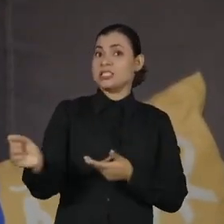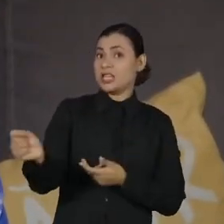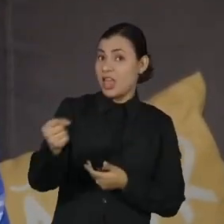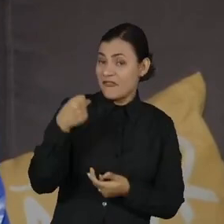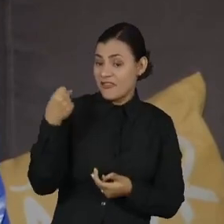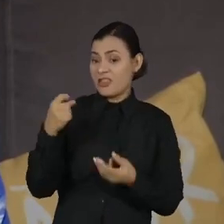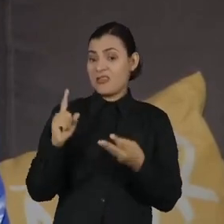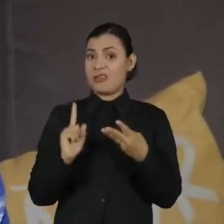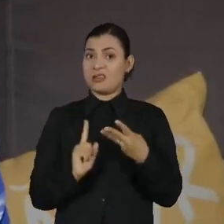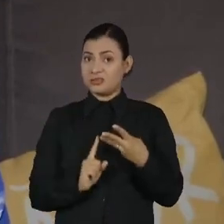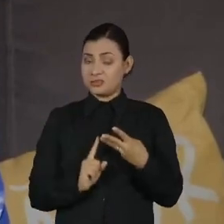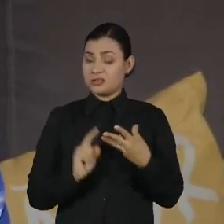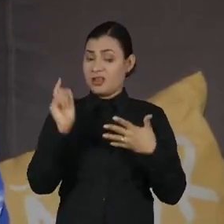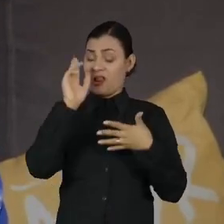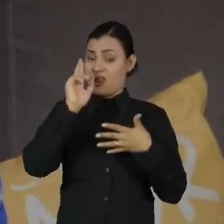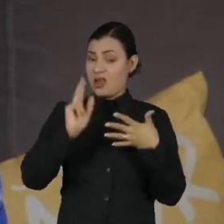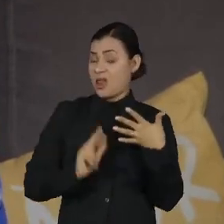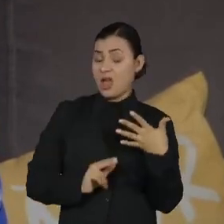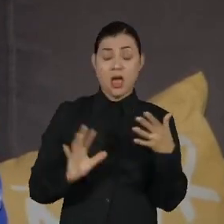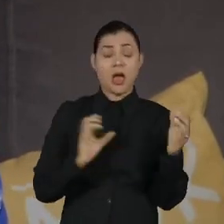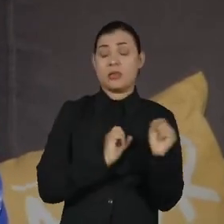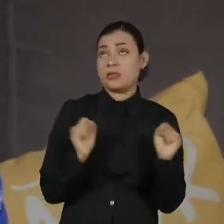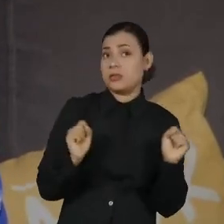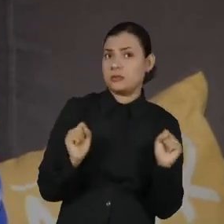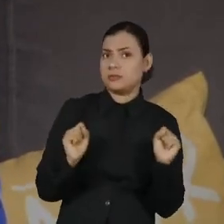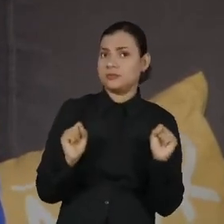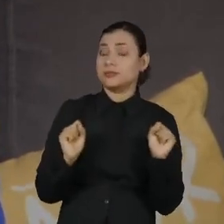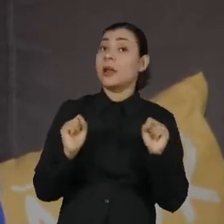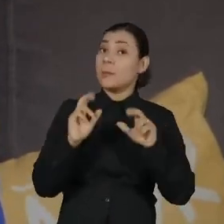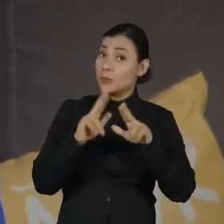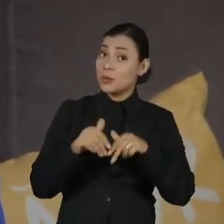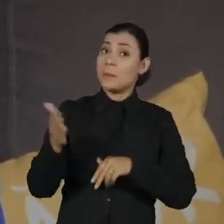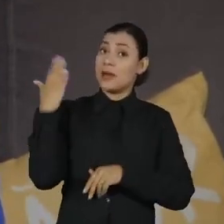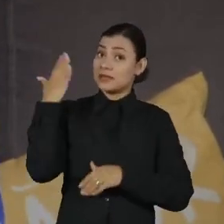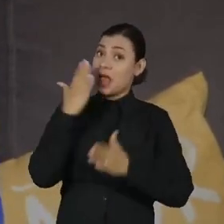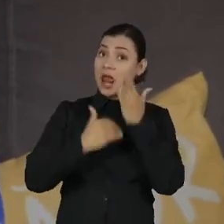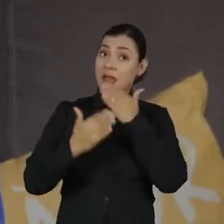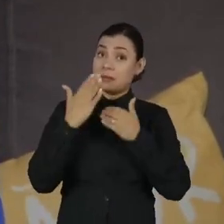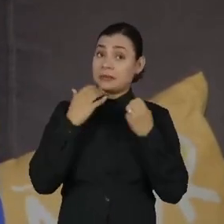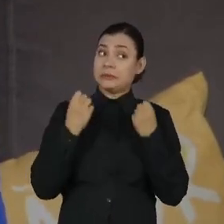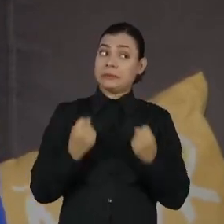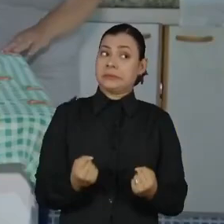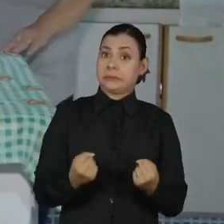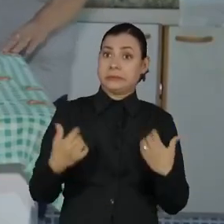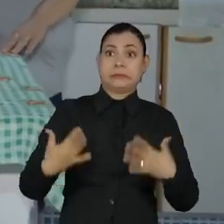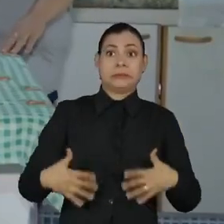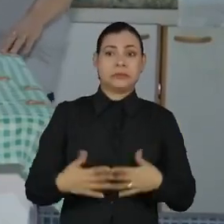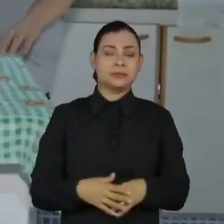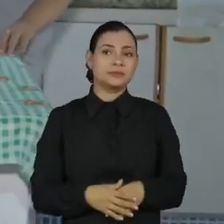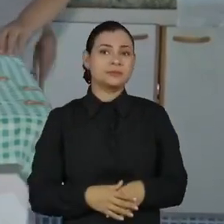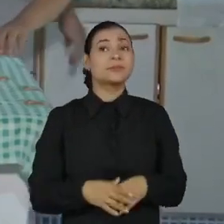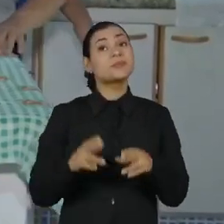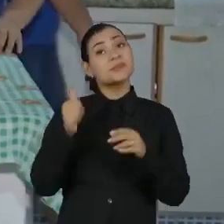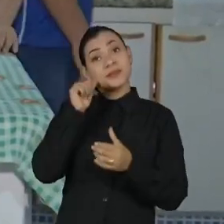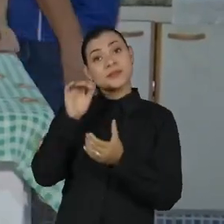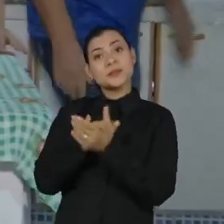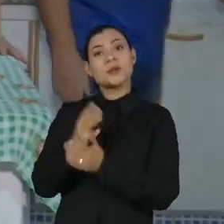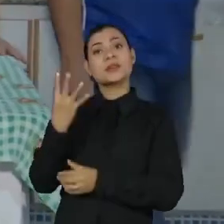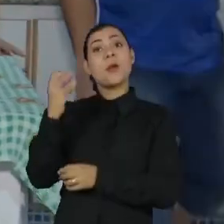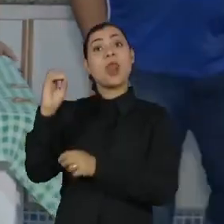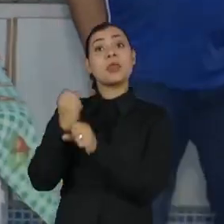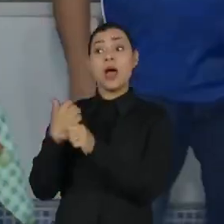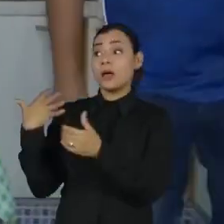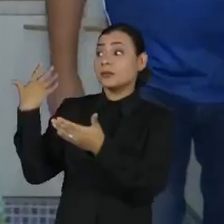cerveja, né? Então a minha alimentação era, realmente era meio rebelde. Como companheira de 40